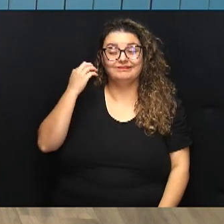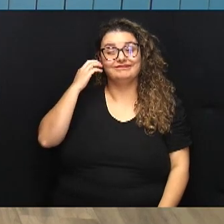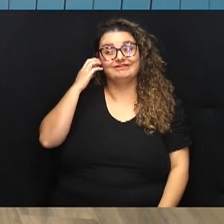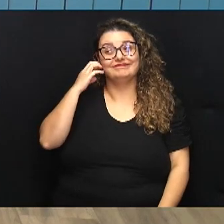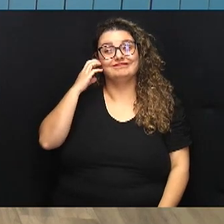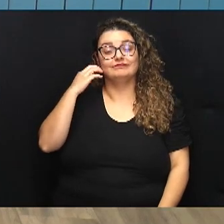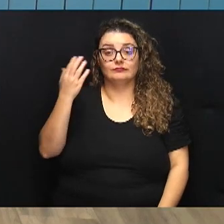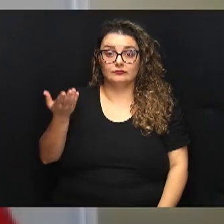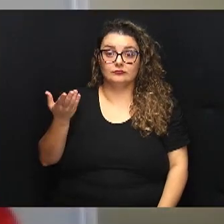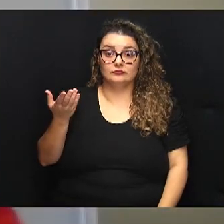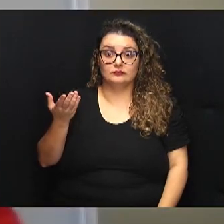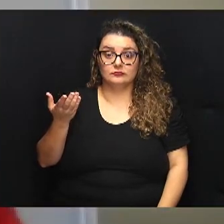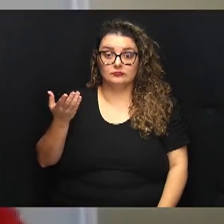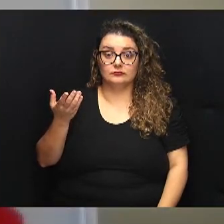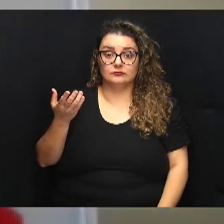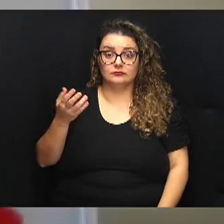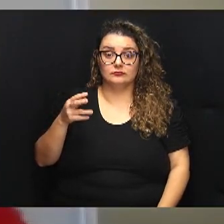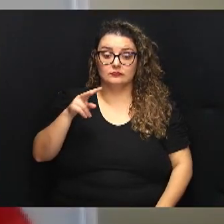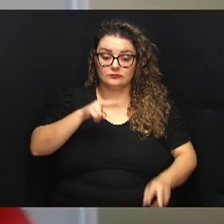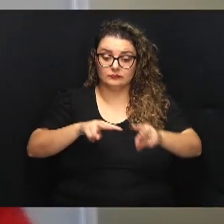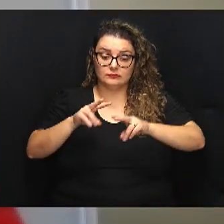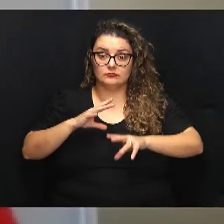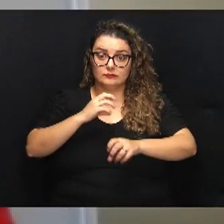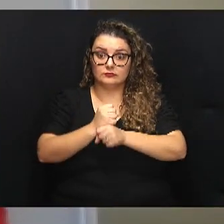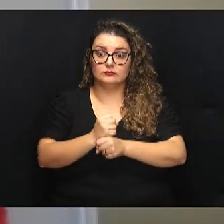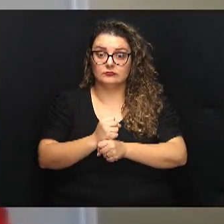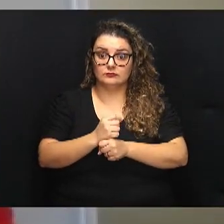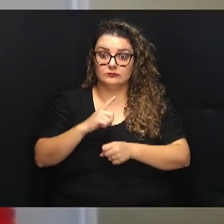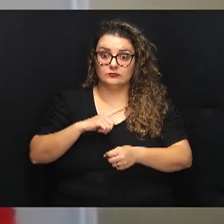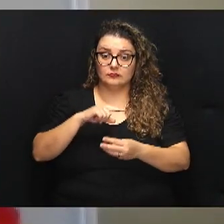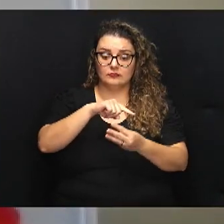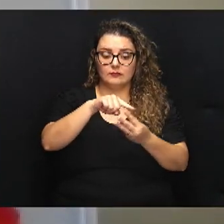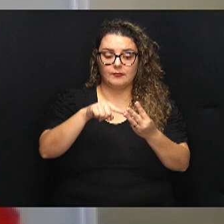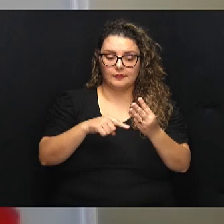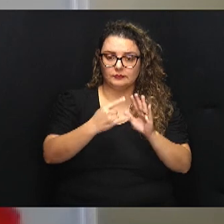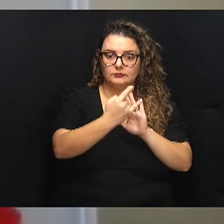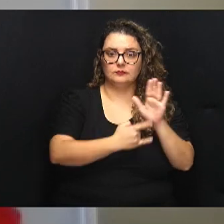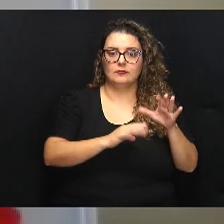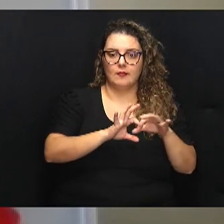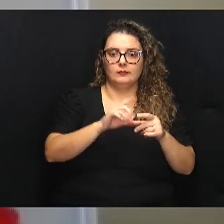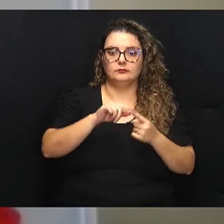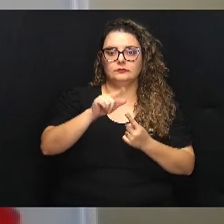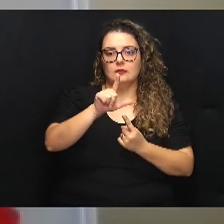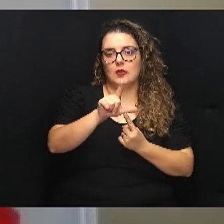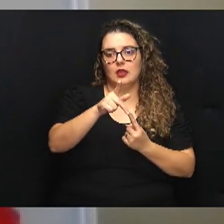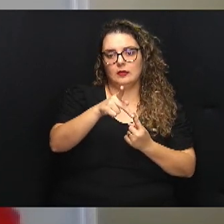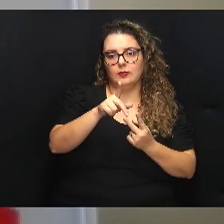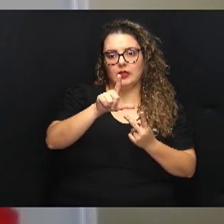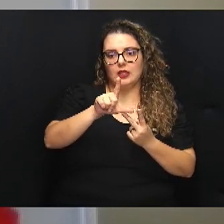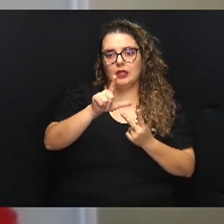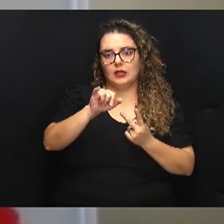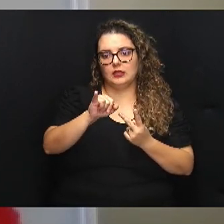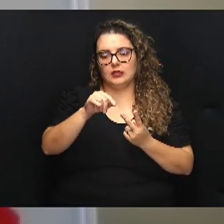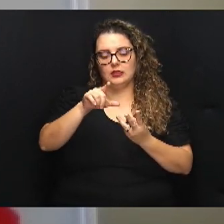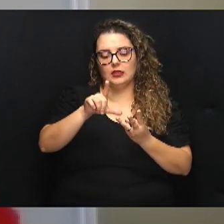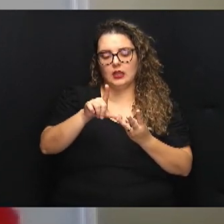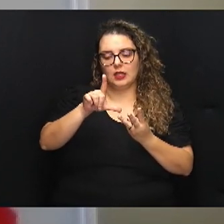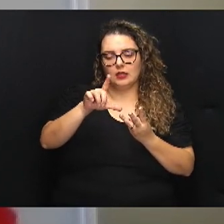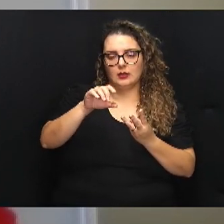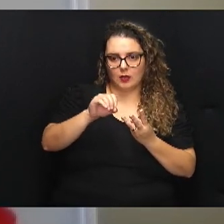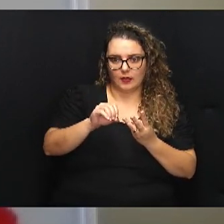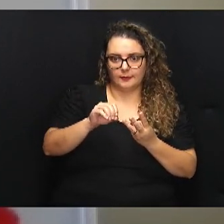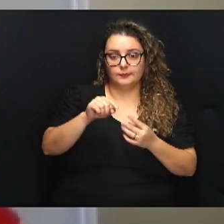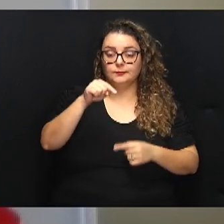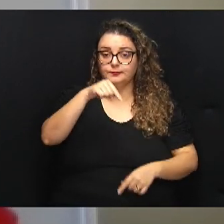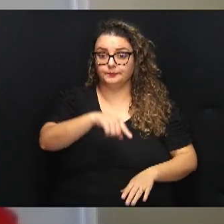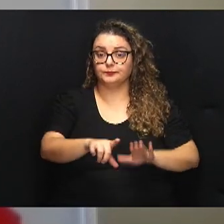Só assim, dando um panorama geral, a gente tem hoje três licenças, LP, LI e LO, como eu mencionei, né? Essa lei,